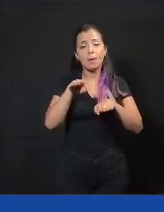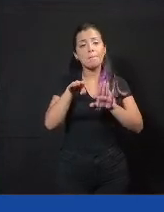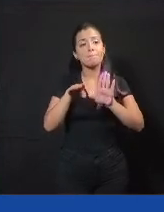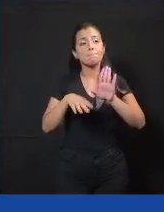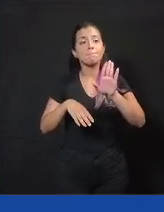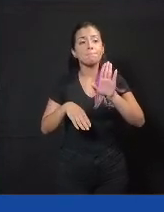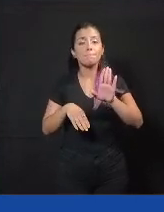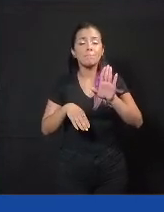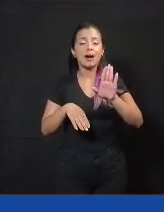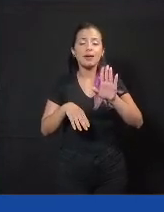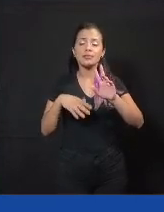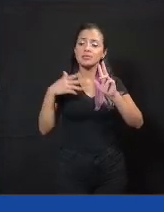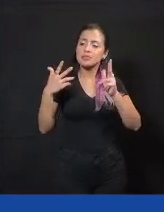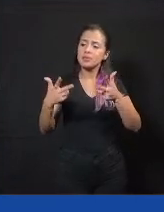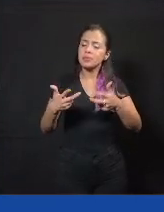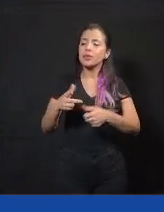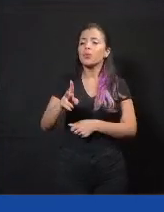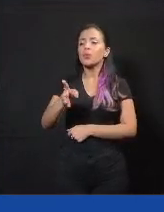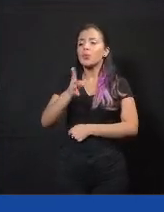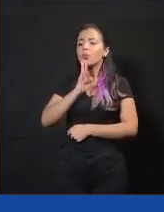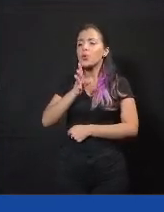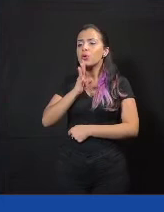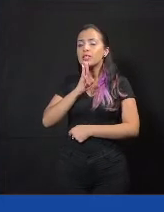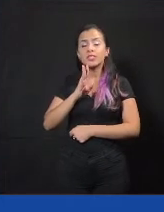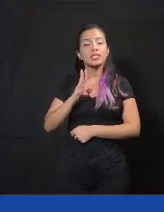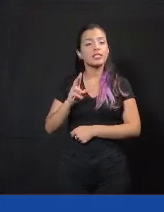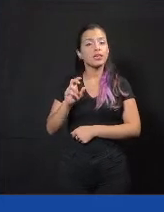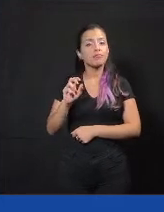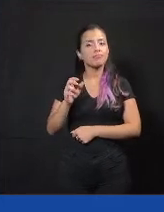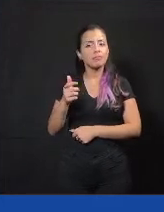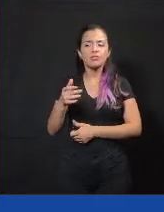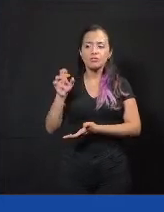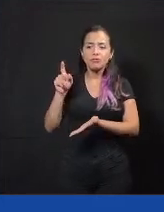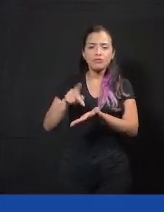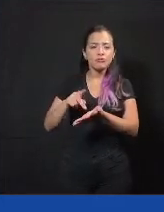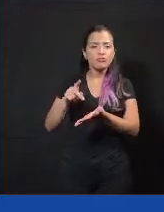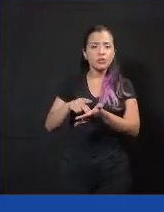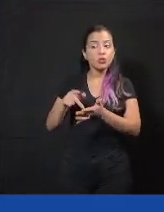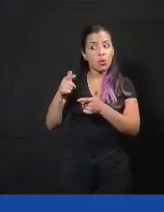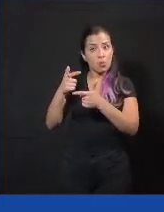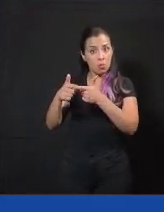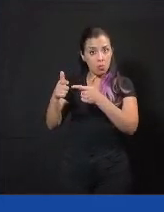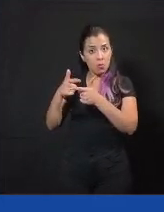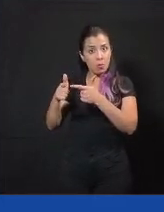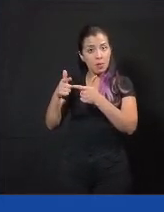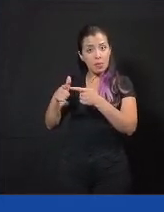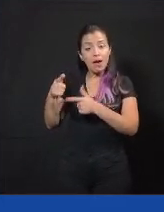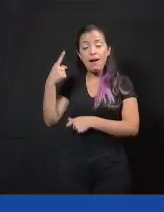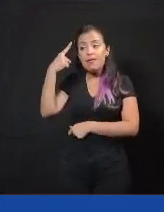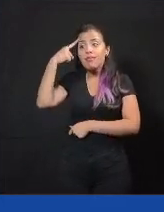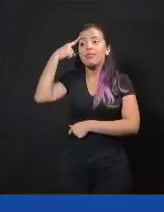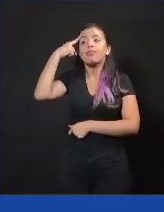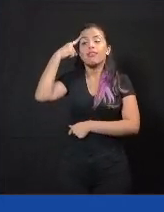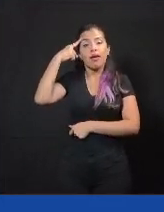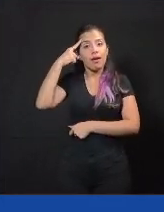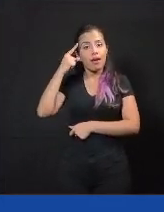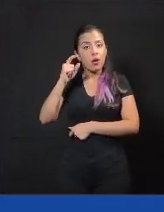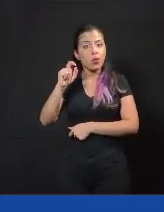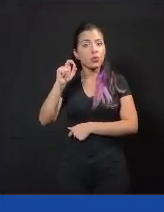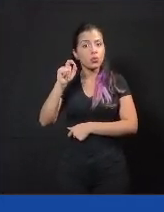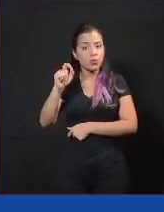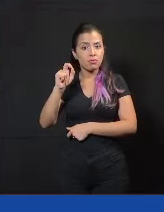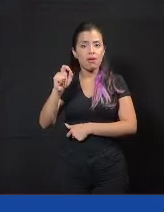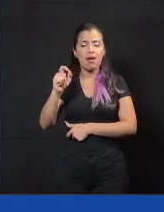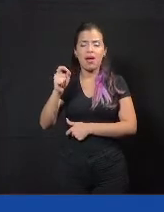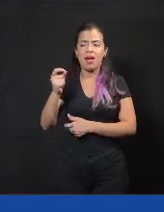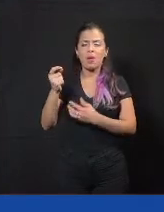o reconhecimento, né, do problema, o reconhecimento da ideia de que havia uma